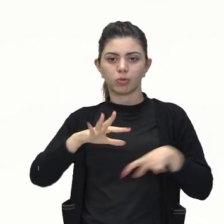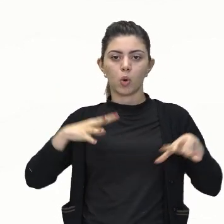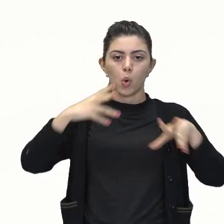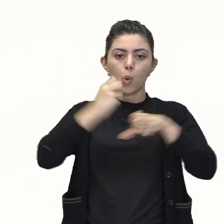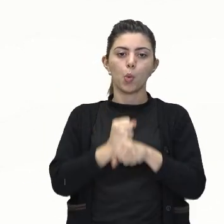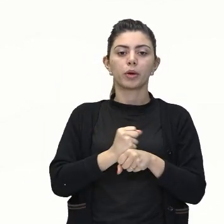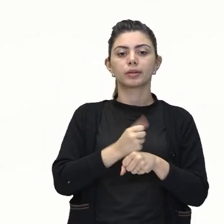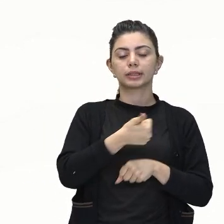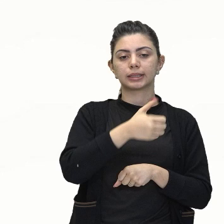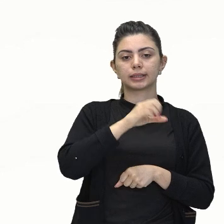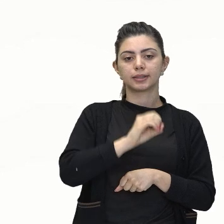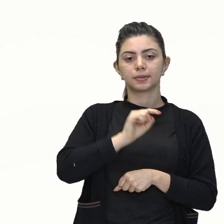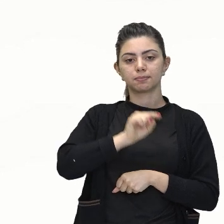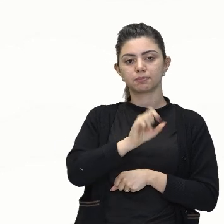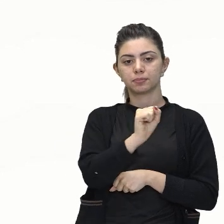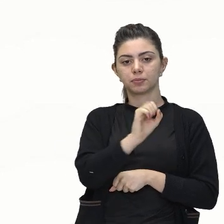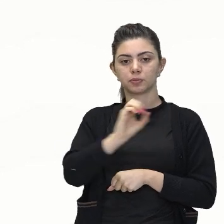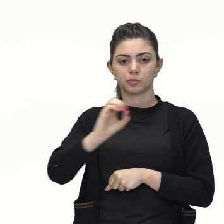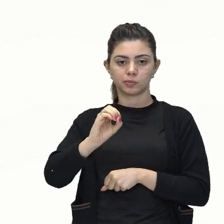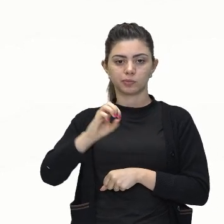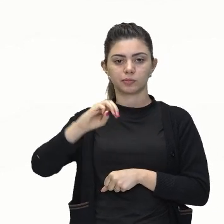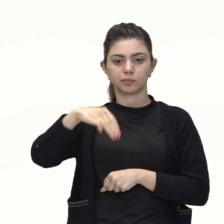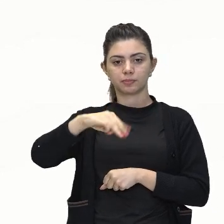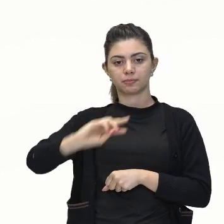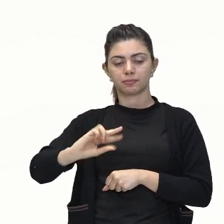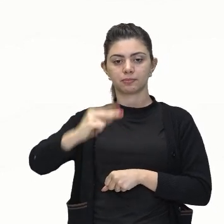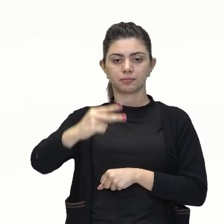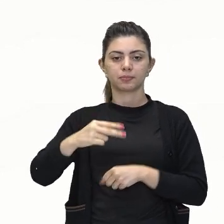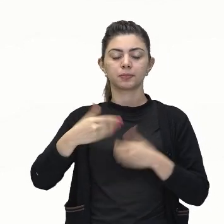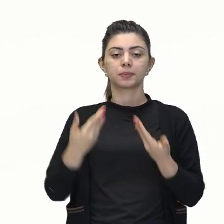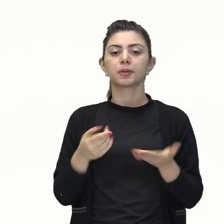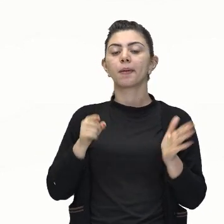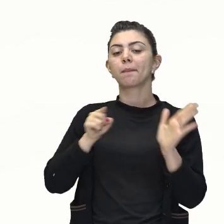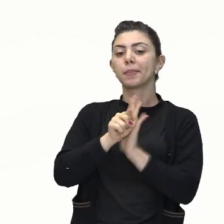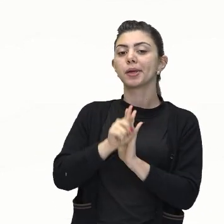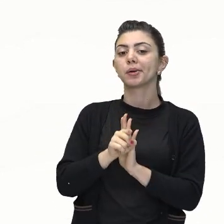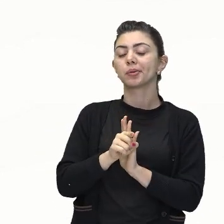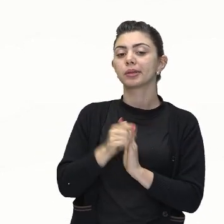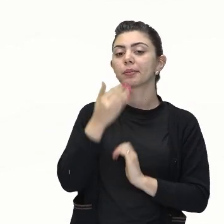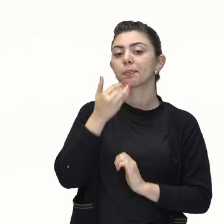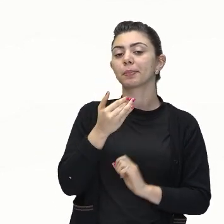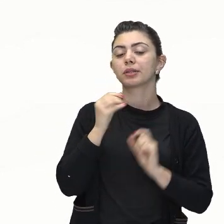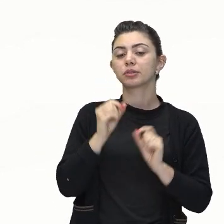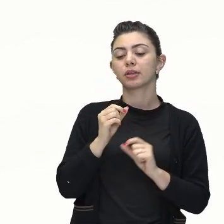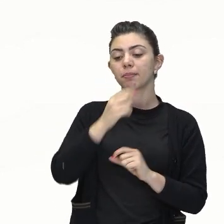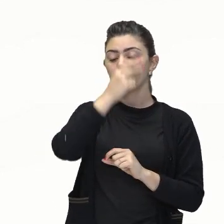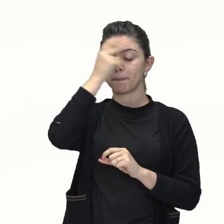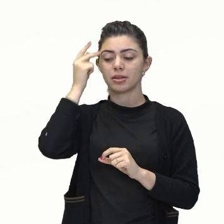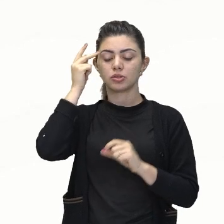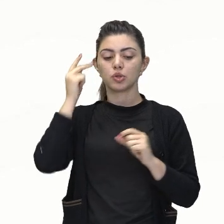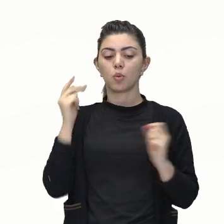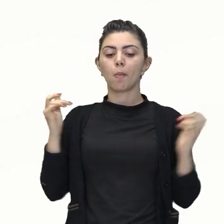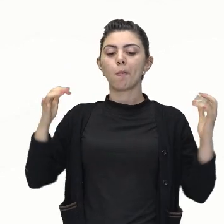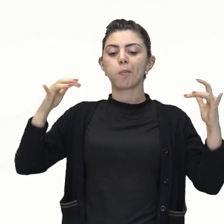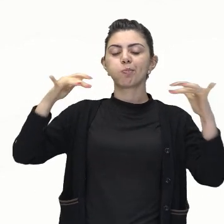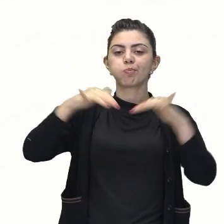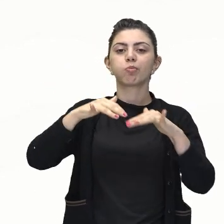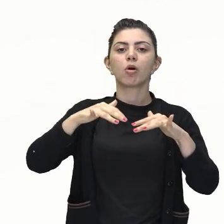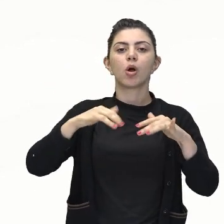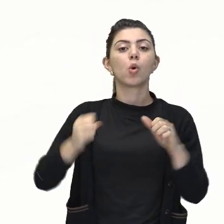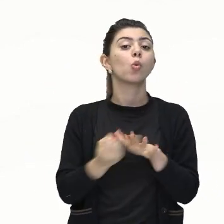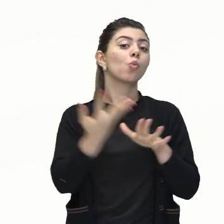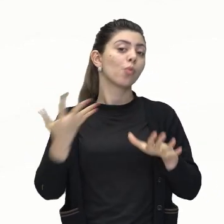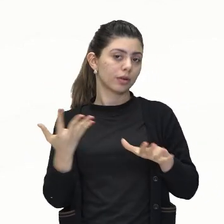10.800 metros quadrados, a questão quer saber quantas pessoas, então,